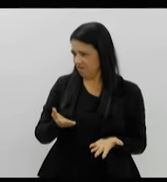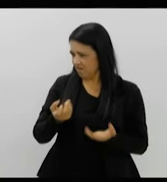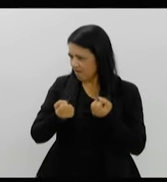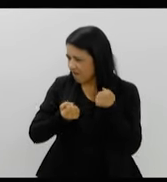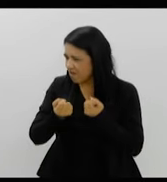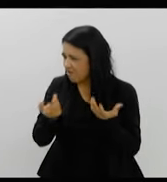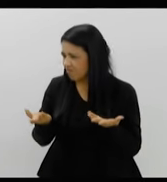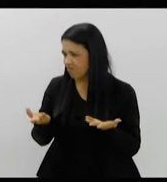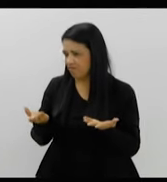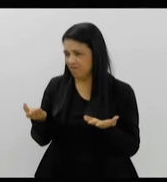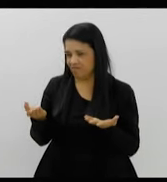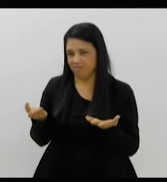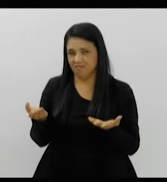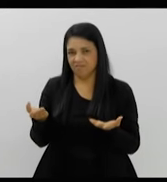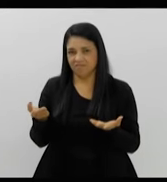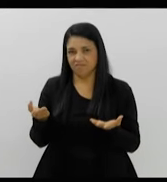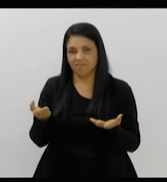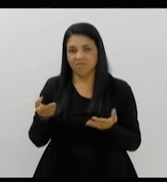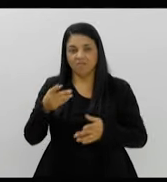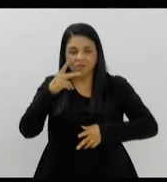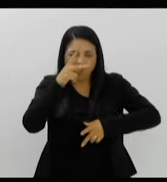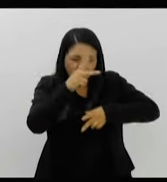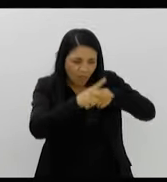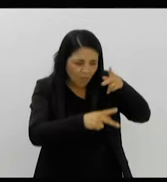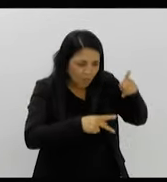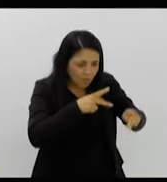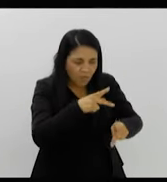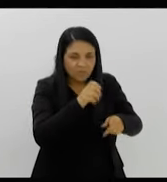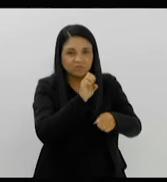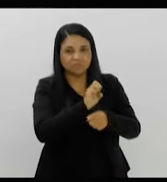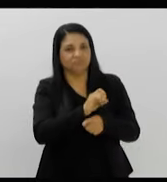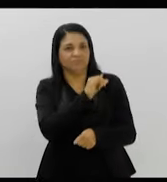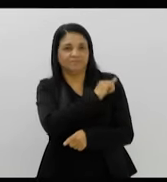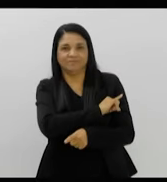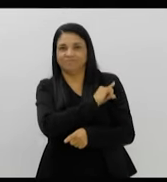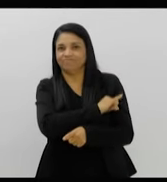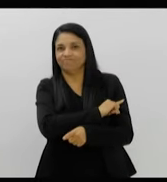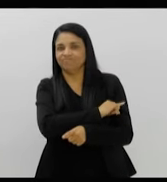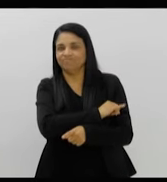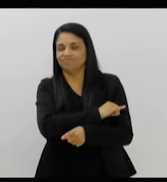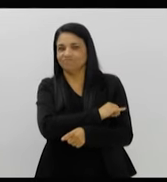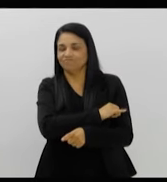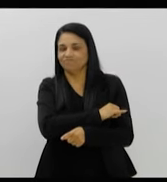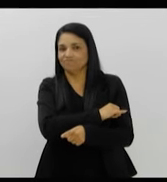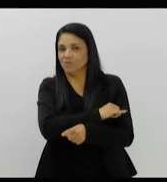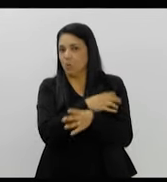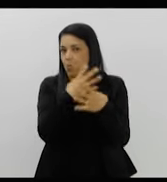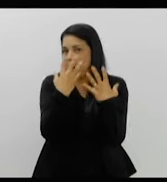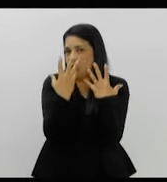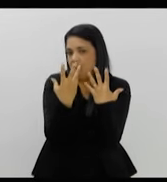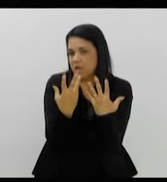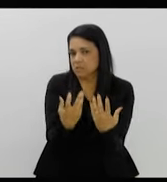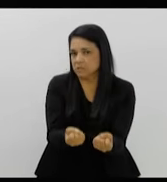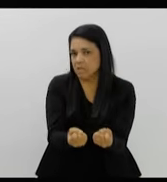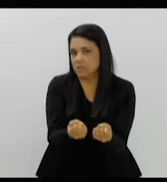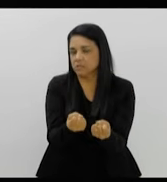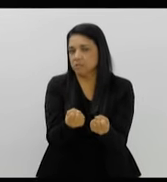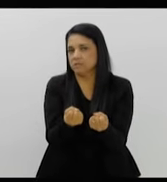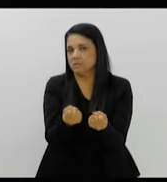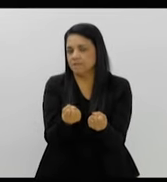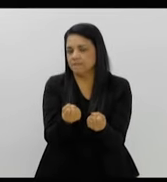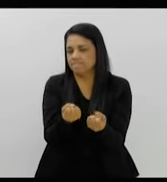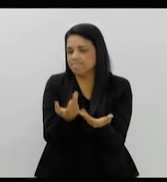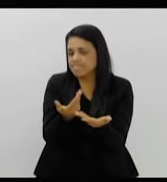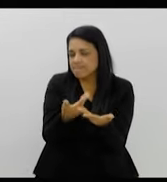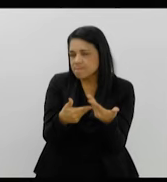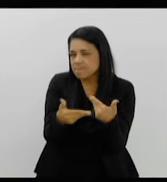momento então povo do Rio de Janeiro não caia nessa história nesta manipulação